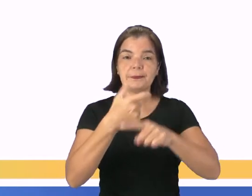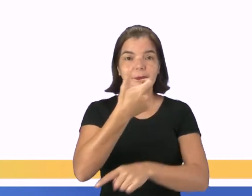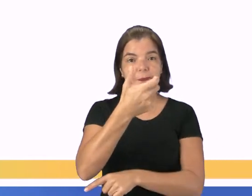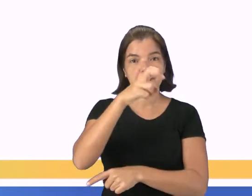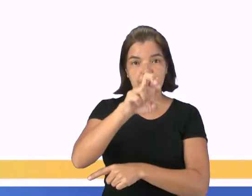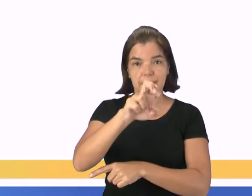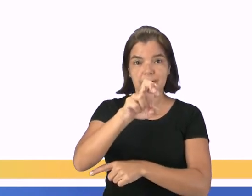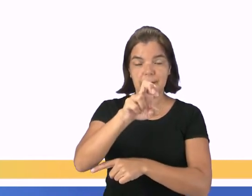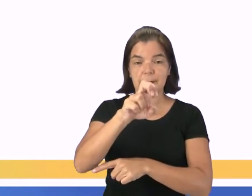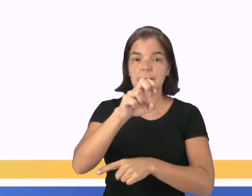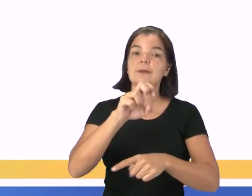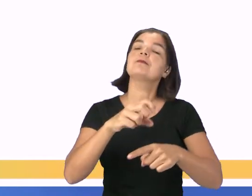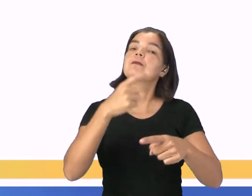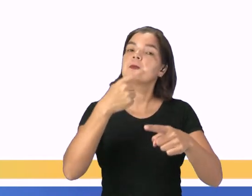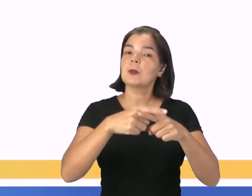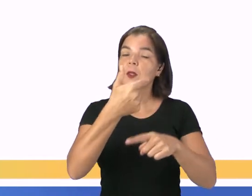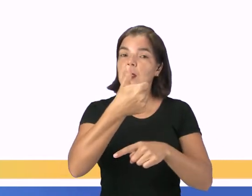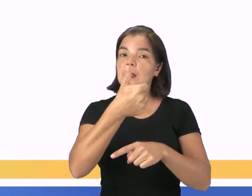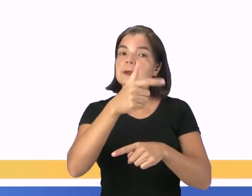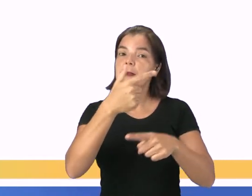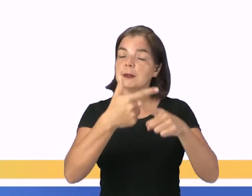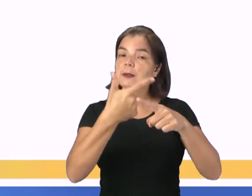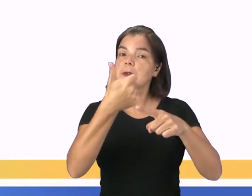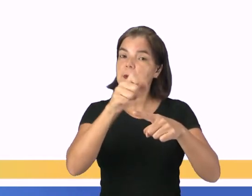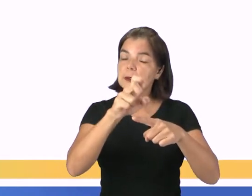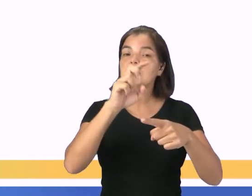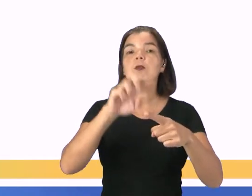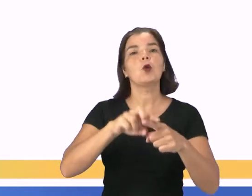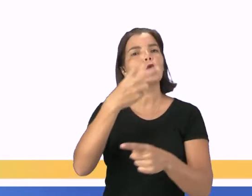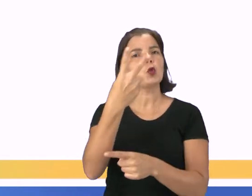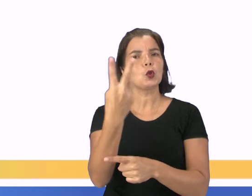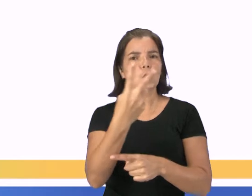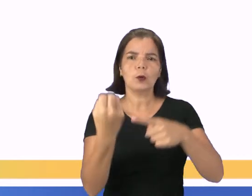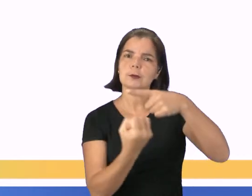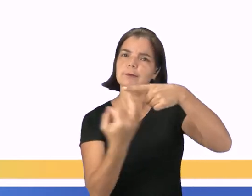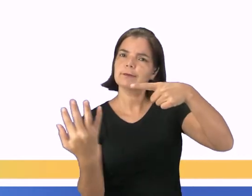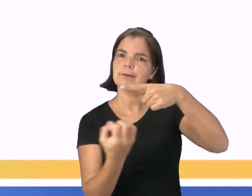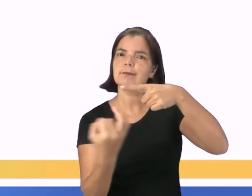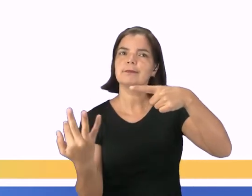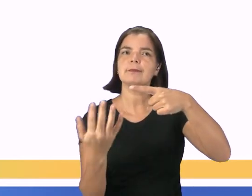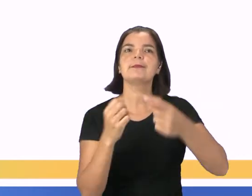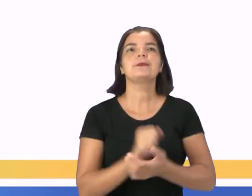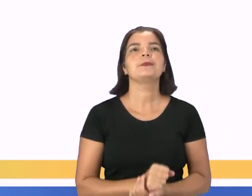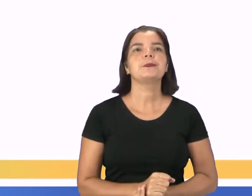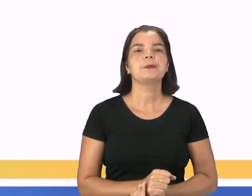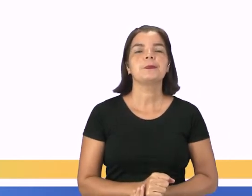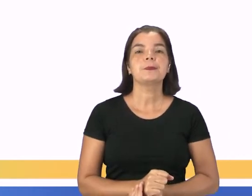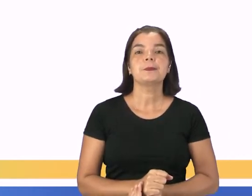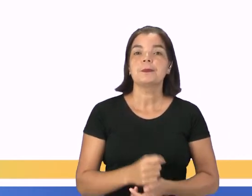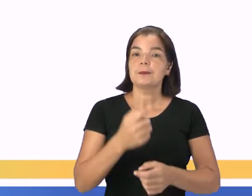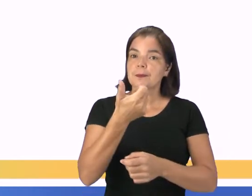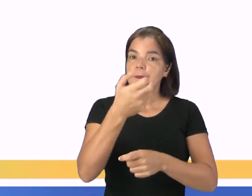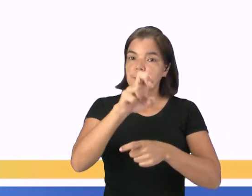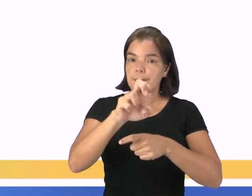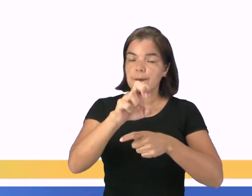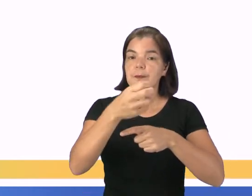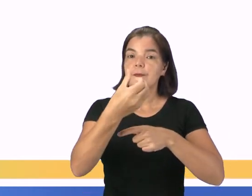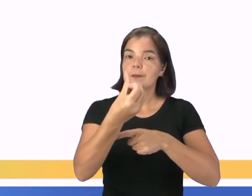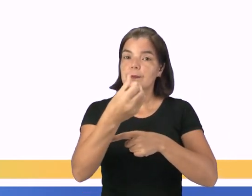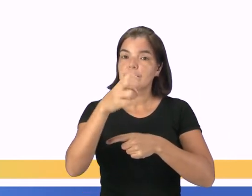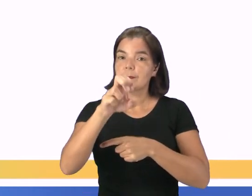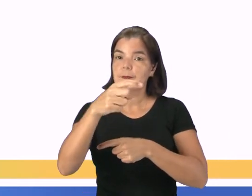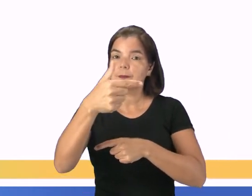vezes 652, já que são dois numeradores, certo? Então, multiplicando 15 vezes